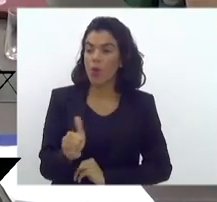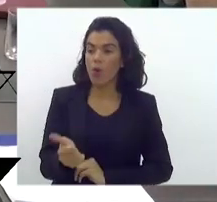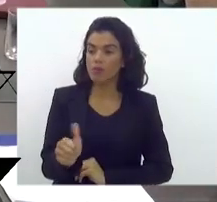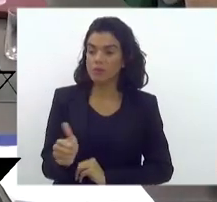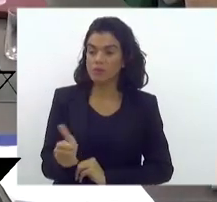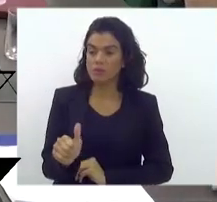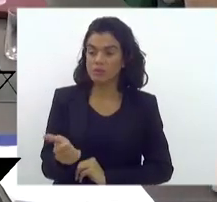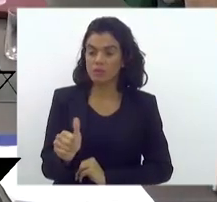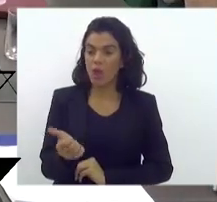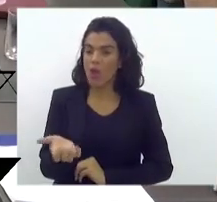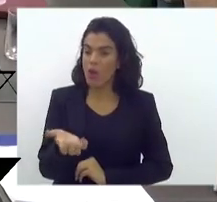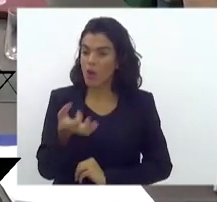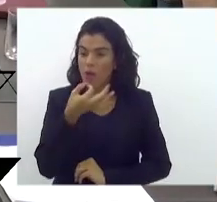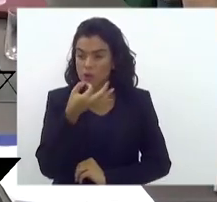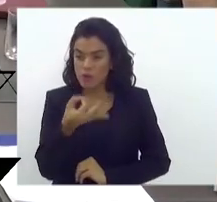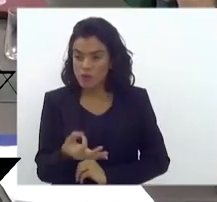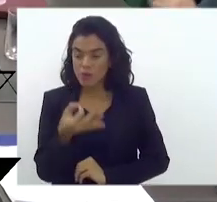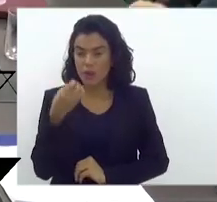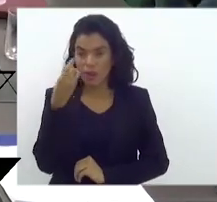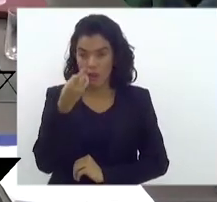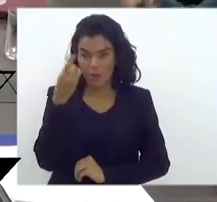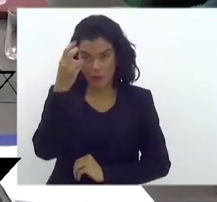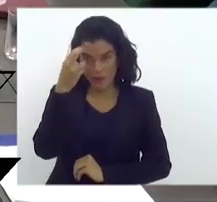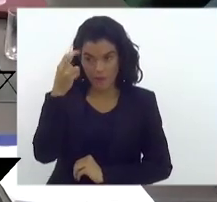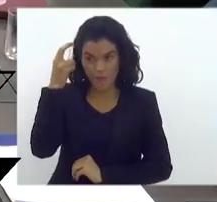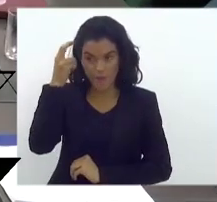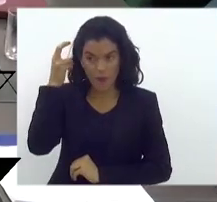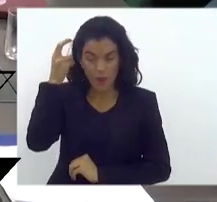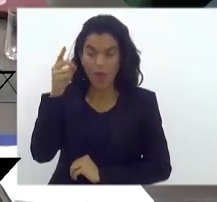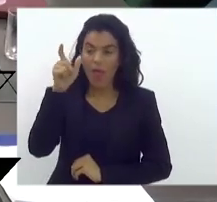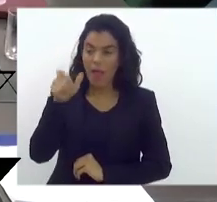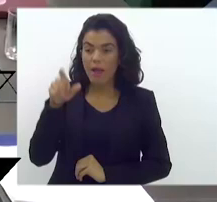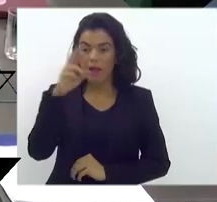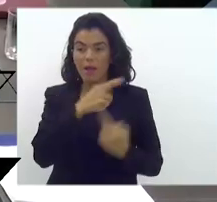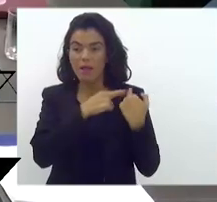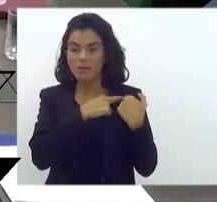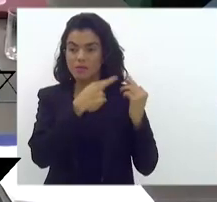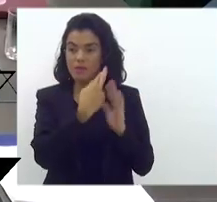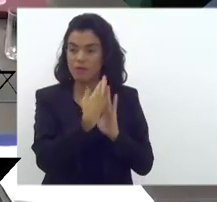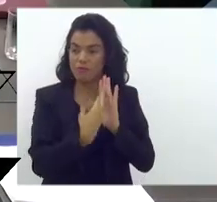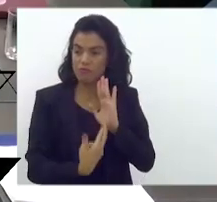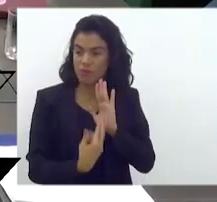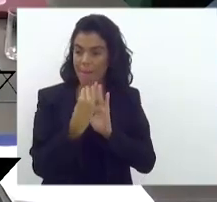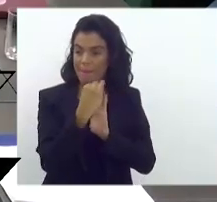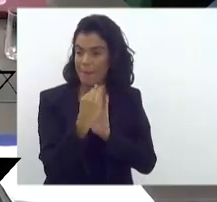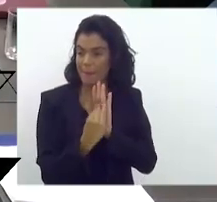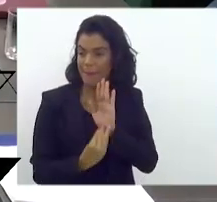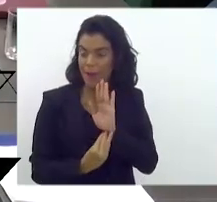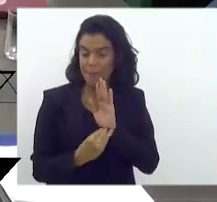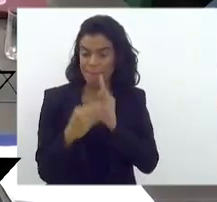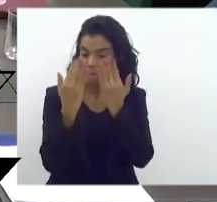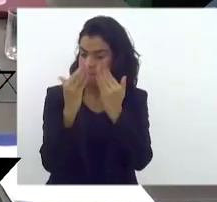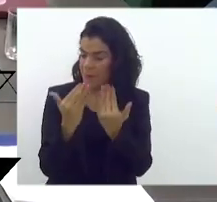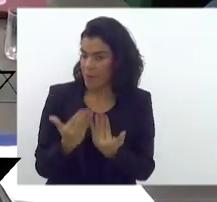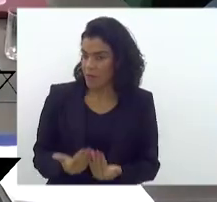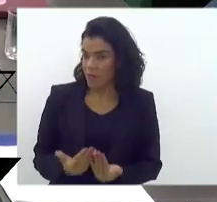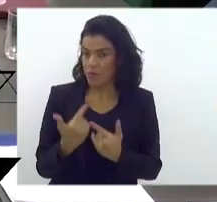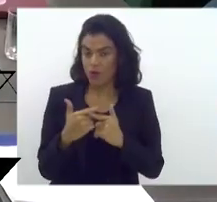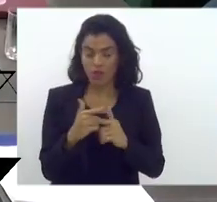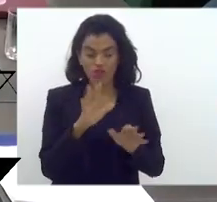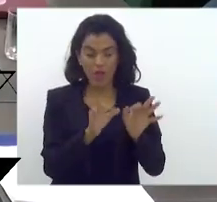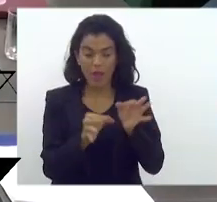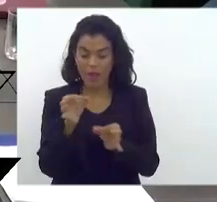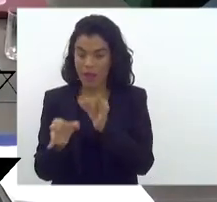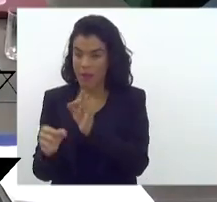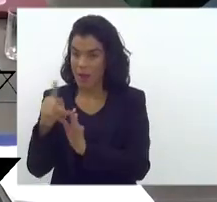Eu queria sugerir à deputada Verônica, que é a relatora, para verificar que está tramitando na casa